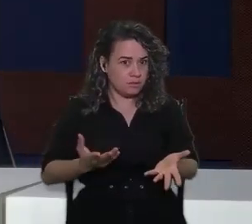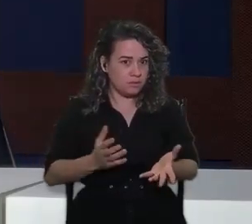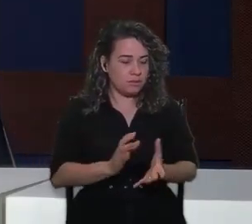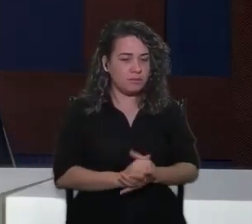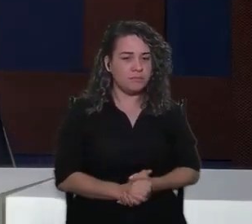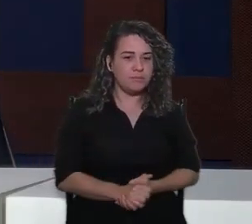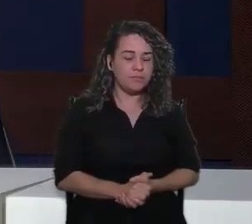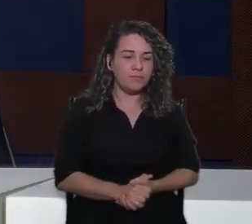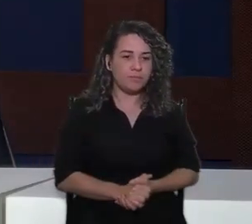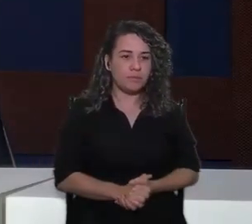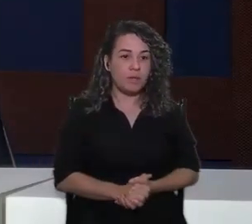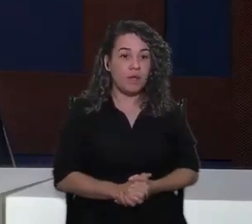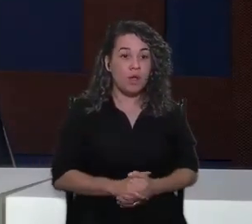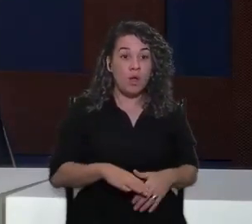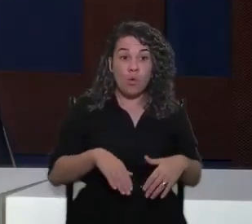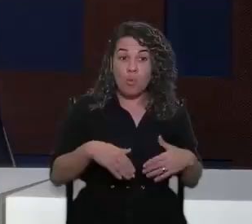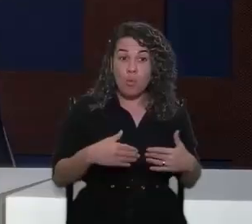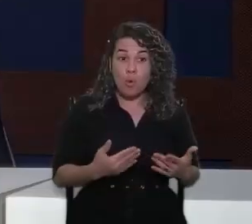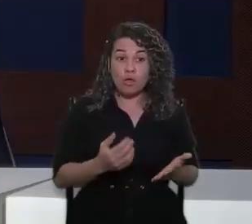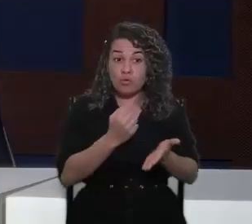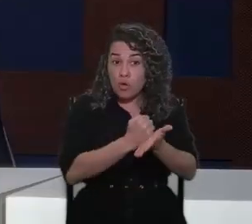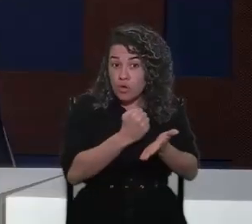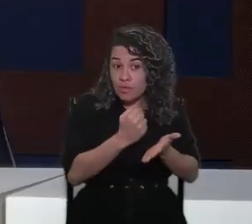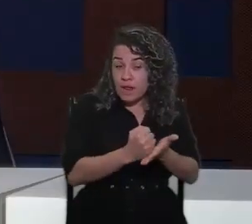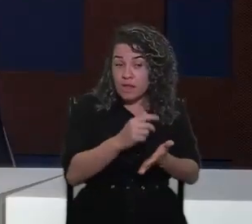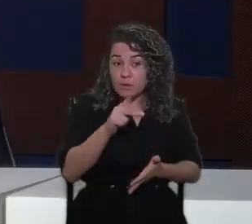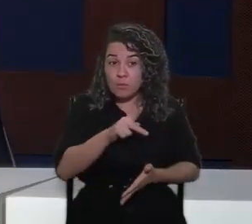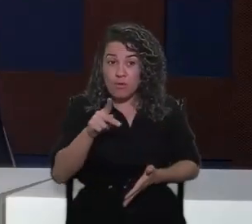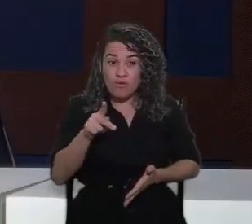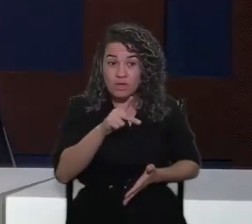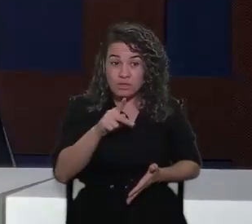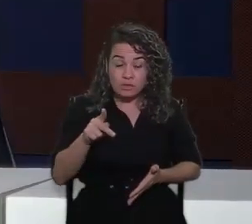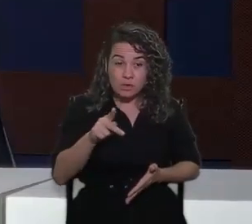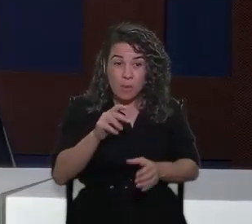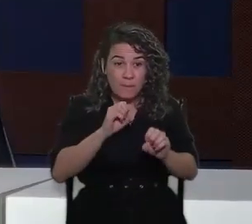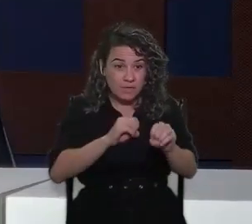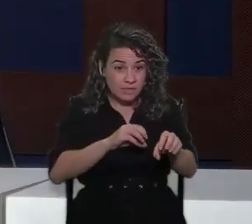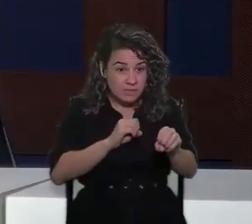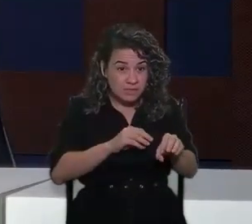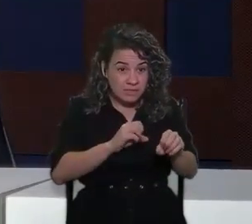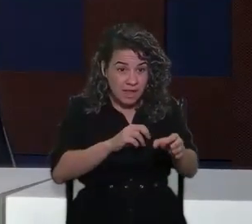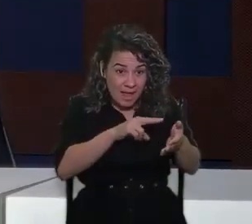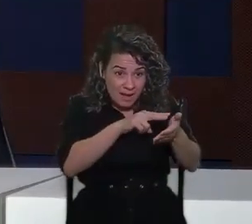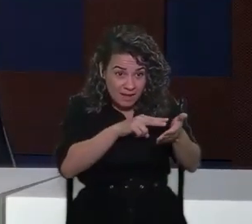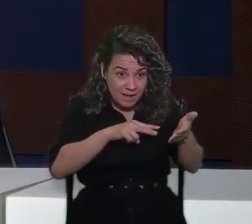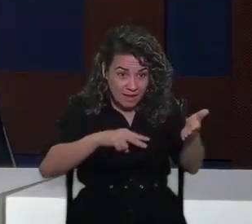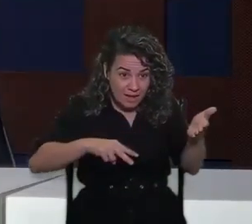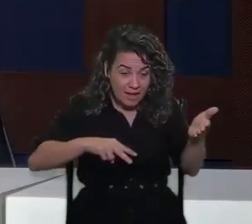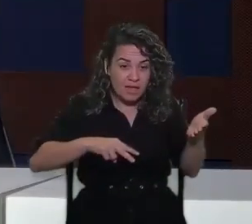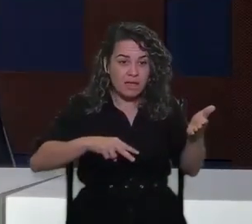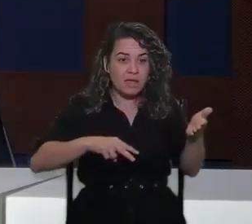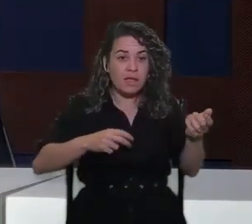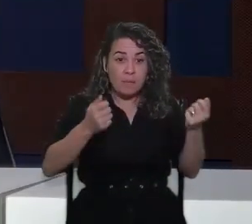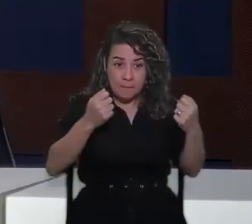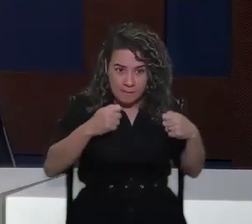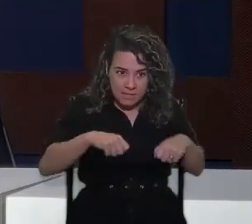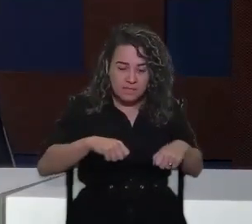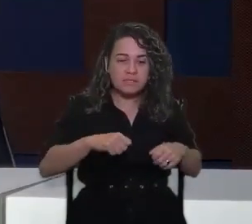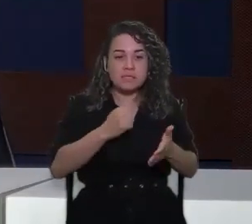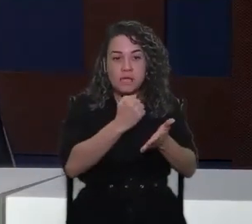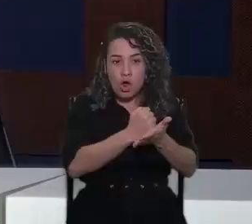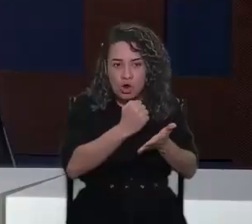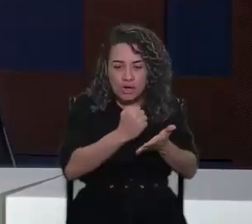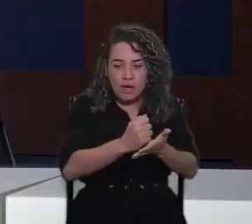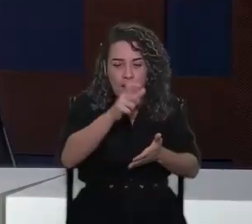para ensinar as crianças a ler, eles precisam contratar professores apaixonados pela